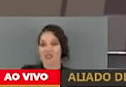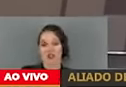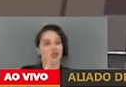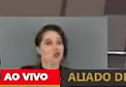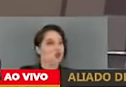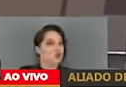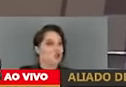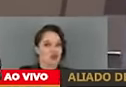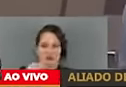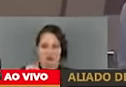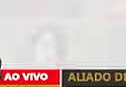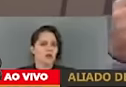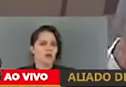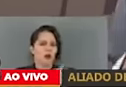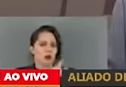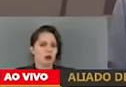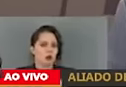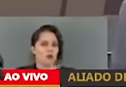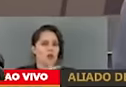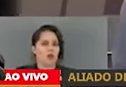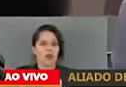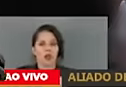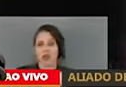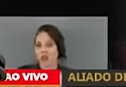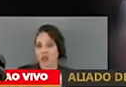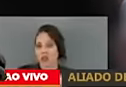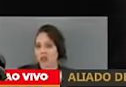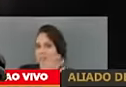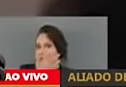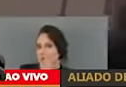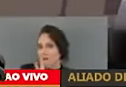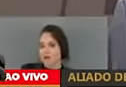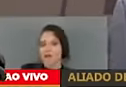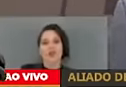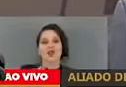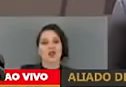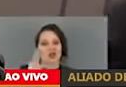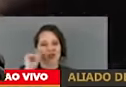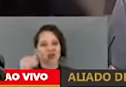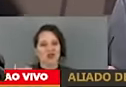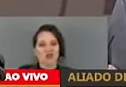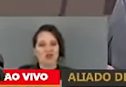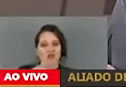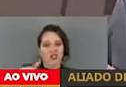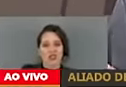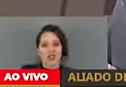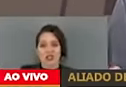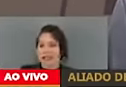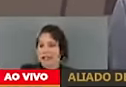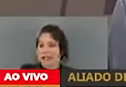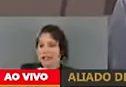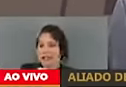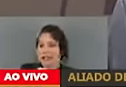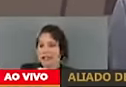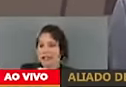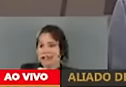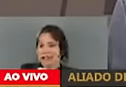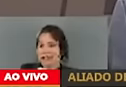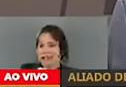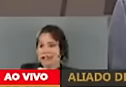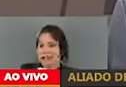inclusive é um tema que é curioso de novas eleições é que tanto um quanto o outro podia aceitar facilmente né Vocês